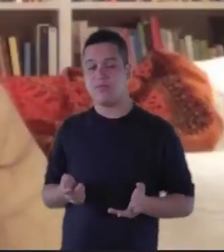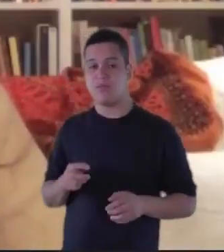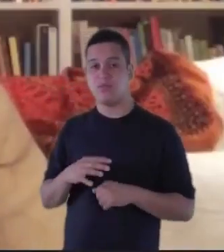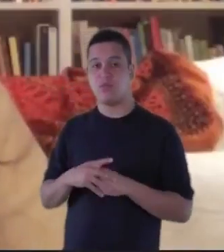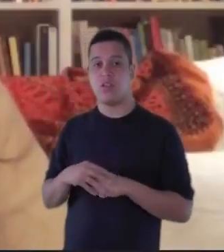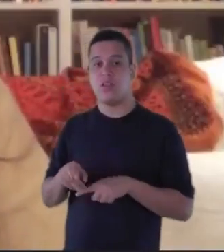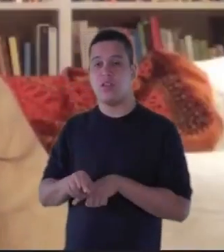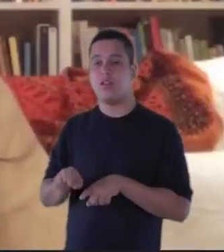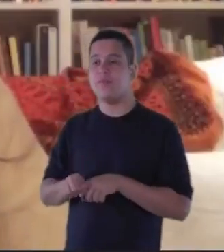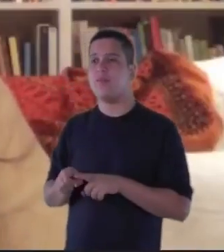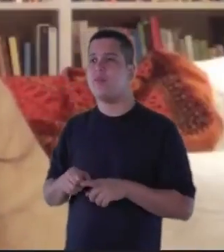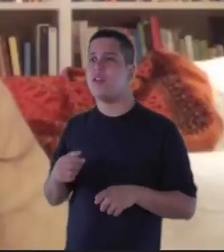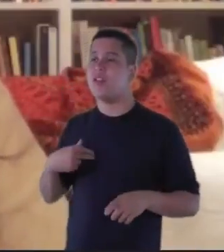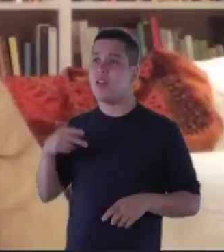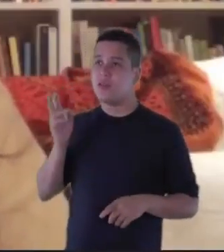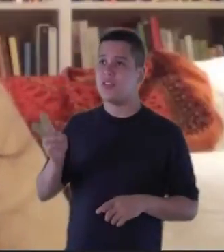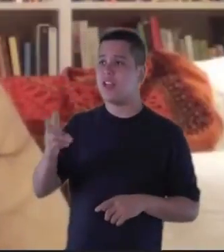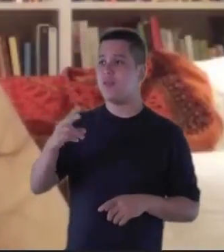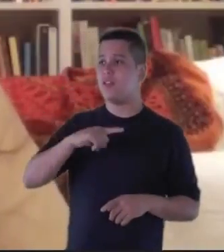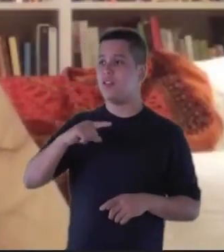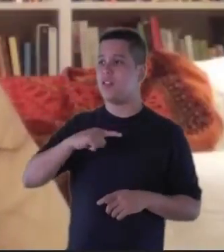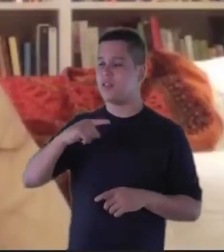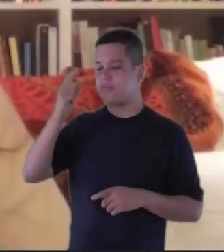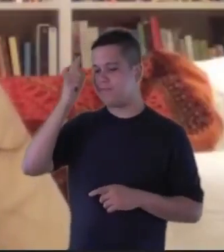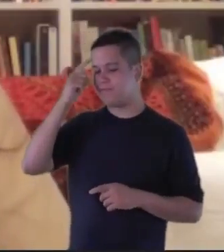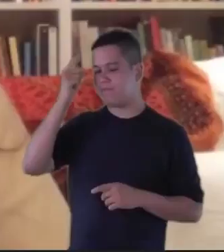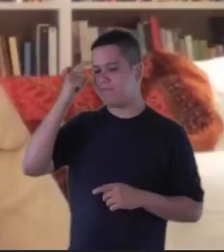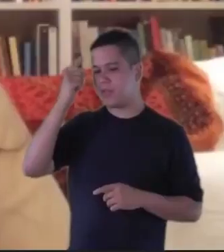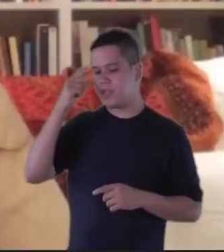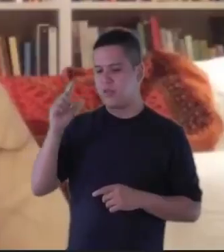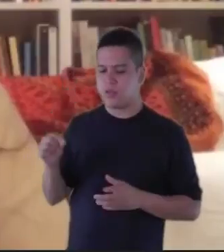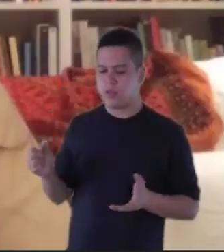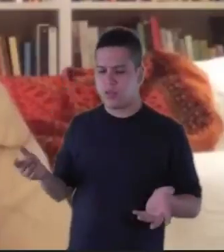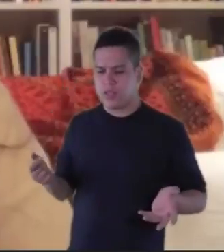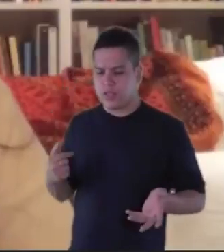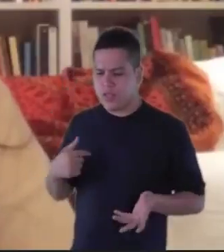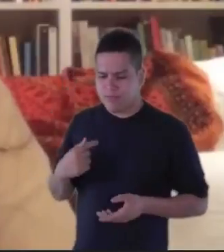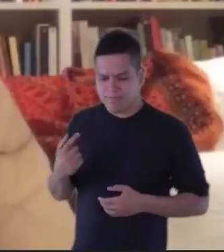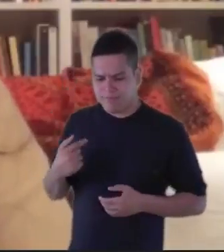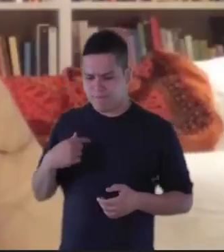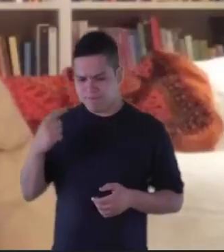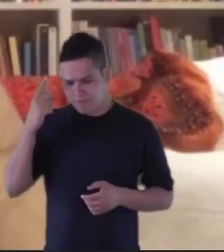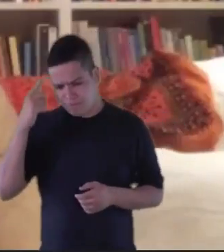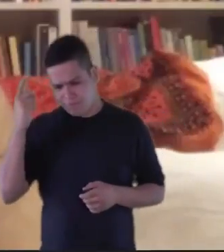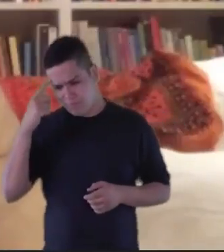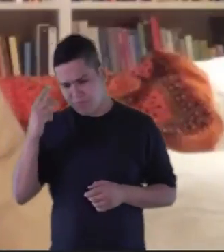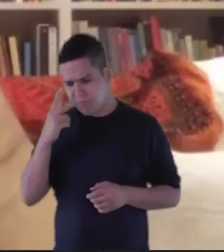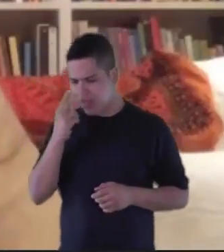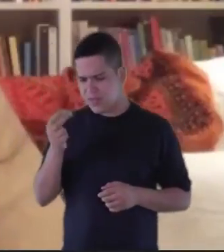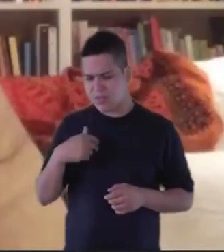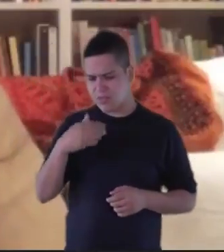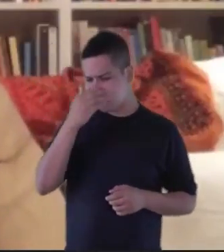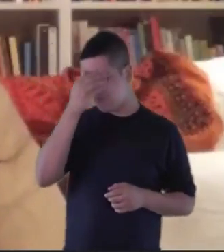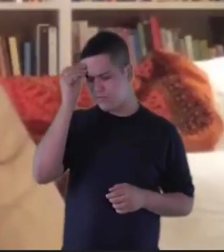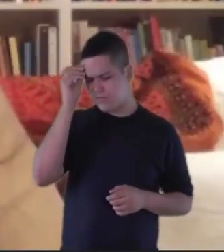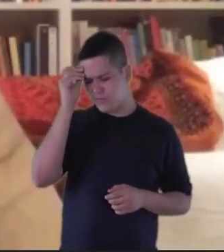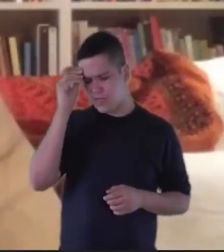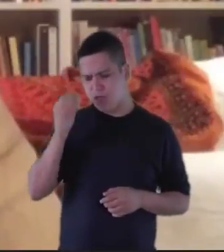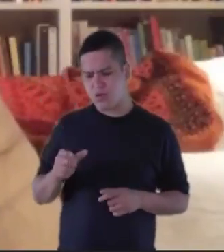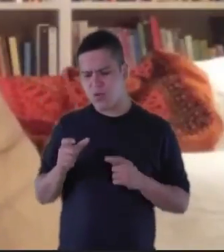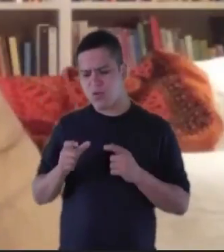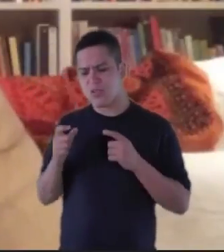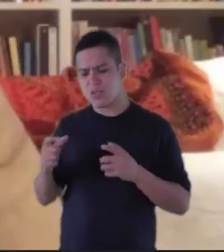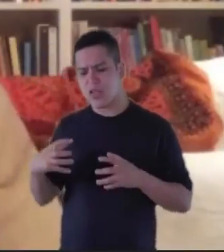cabeça essa coisa do sentimento do mundo. E eu, na época, sei lá, me deu um branco. Eu falei, de onde é mesmo o sentimento do mundo? E daí